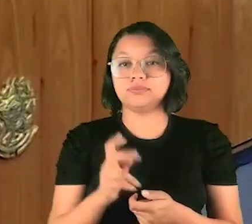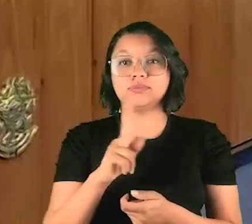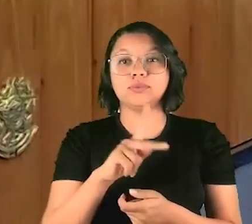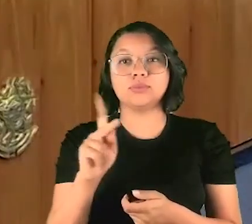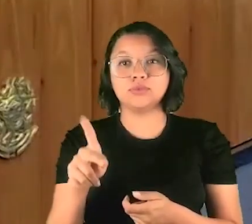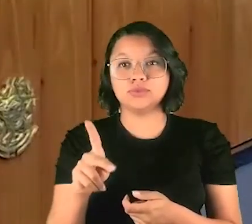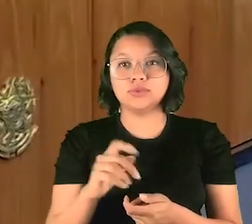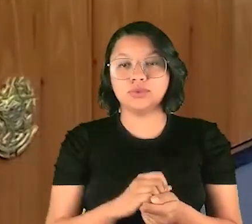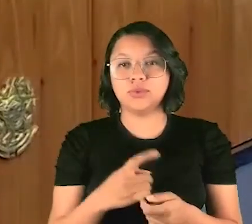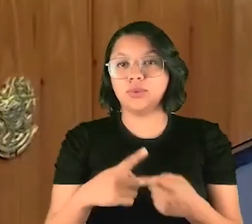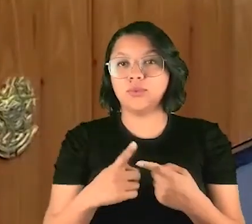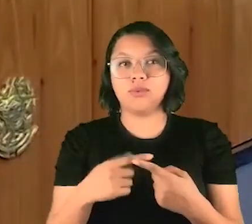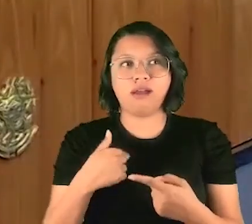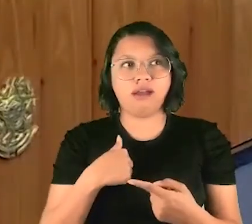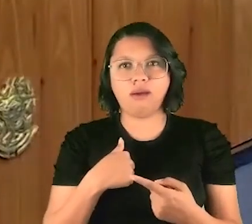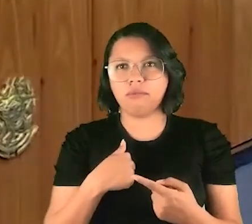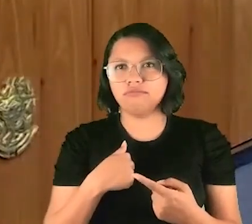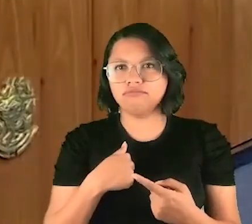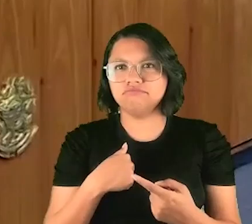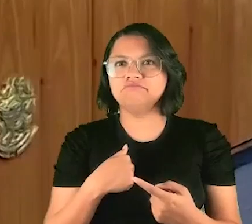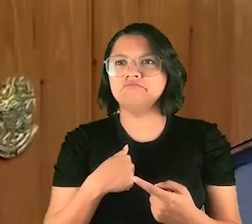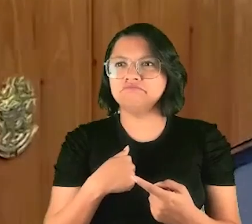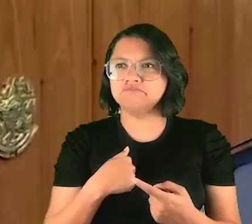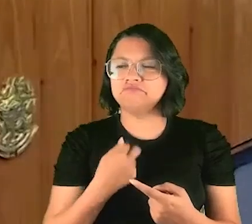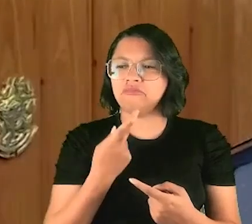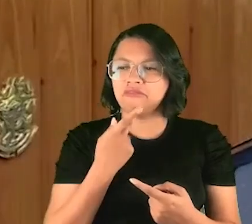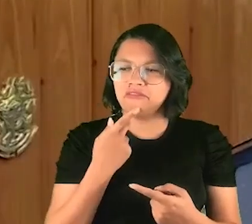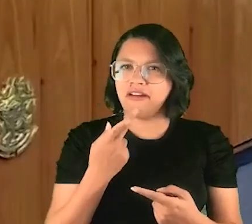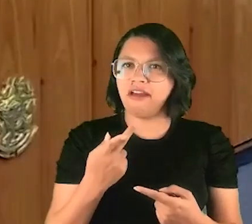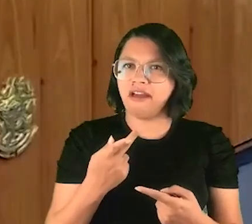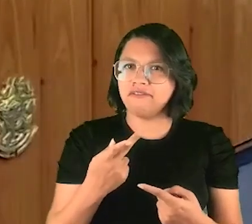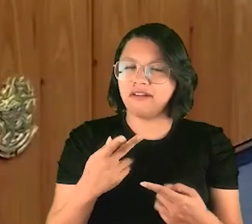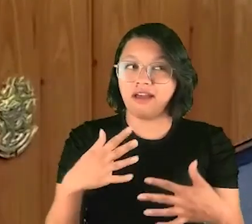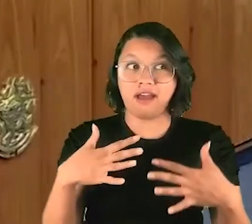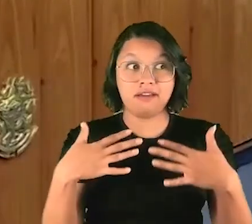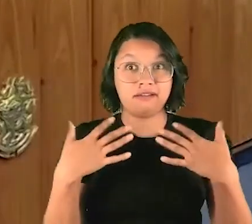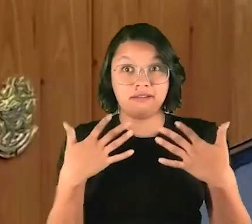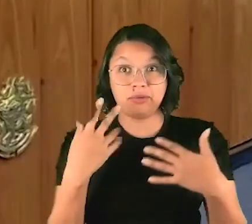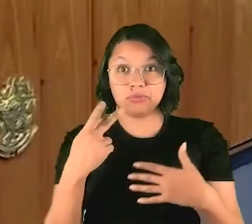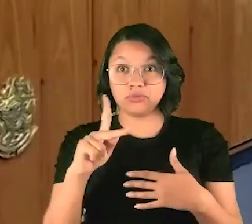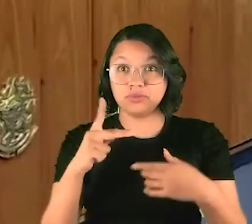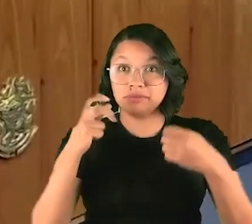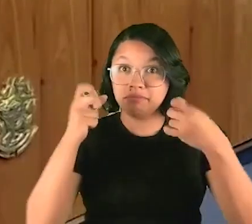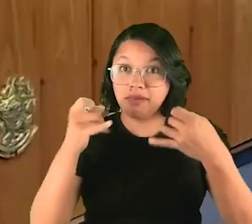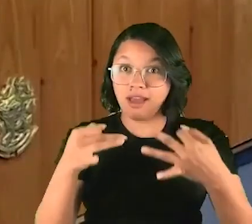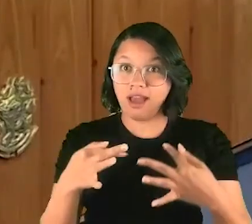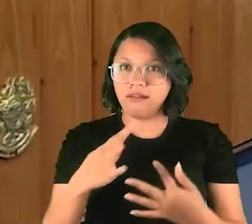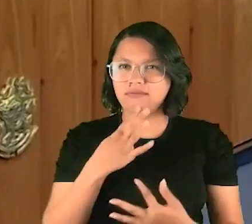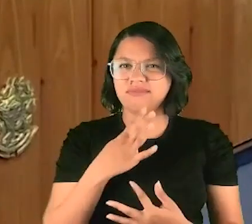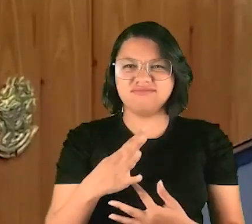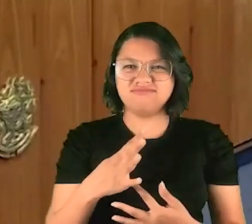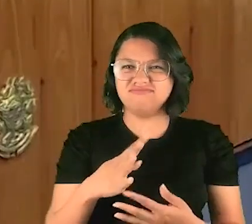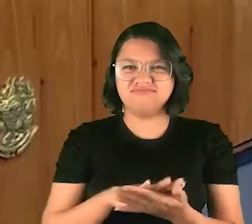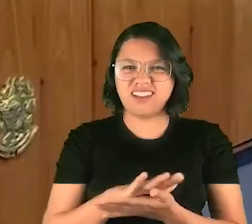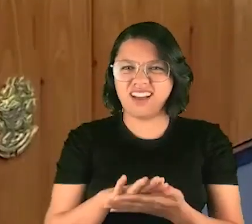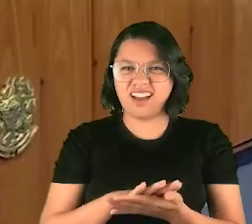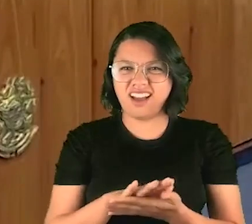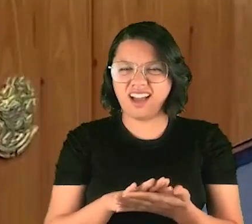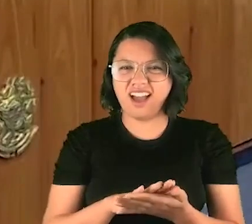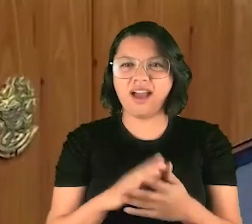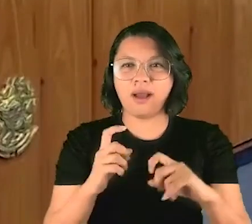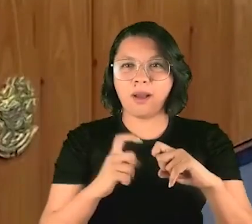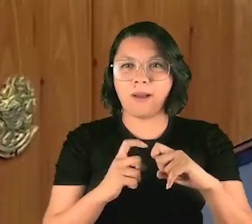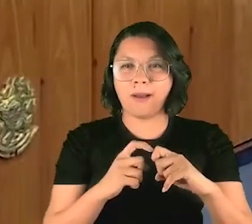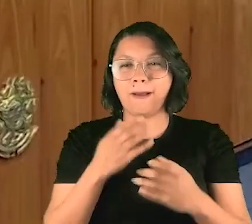pelo apoio ao evento e ao professor, porque eu fiquei, confesso aqui, encantado com sua